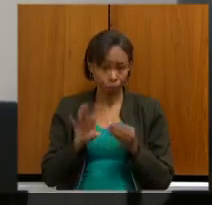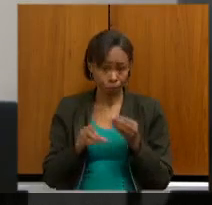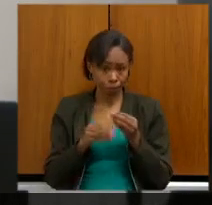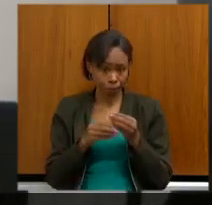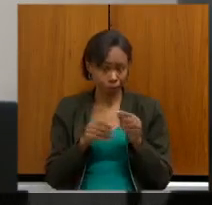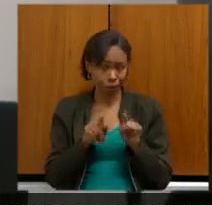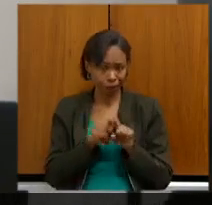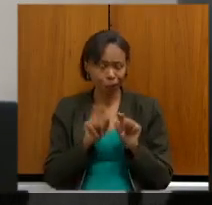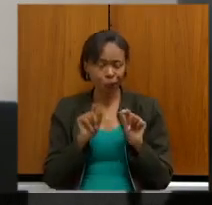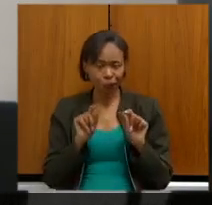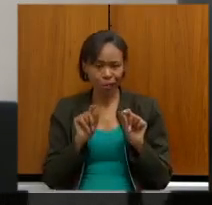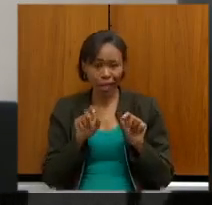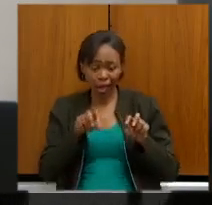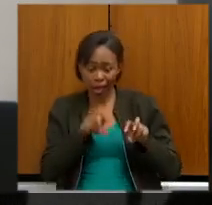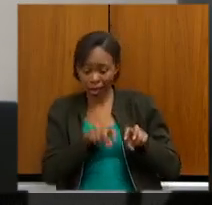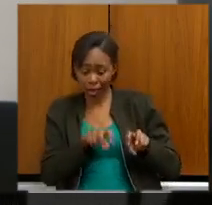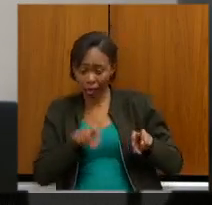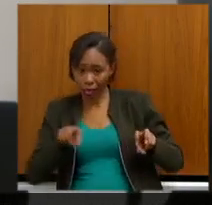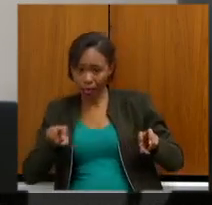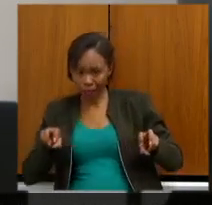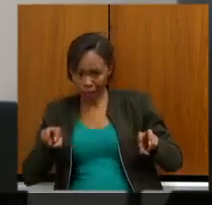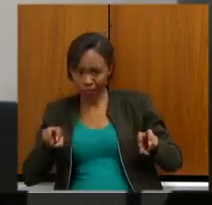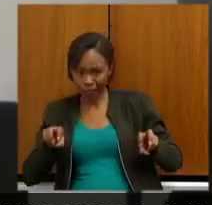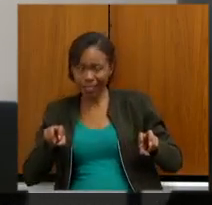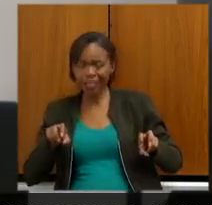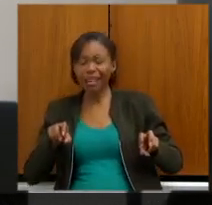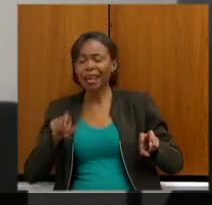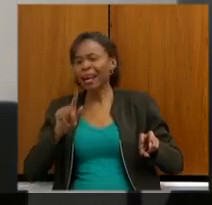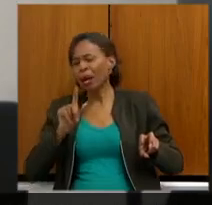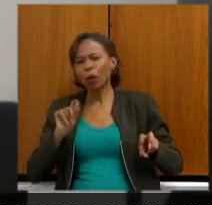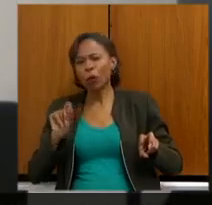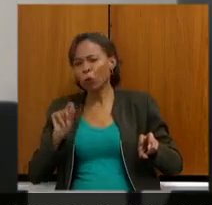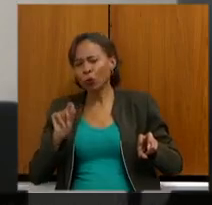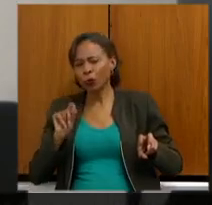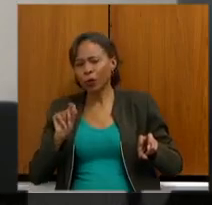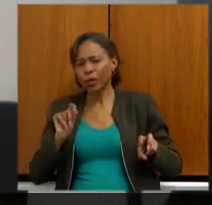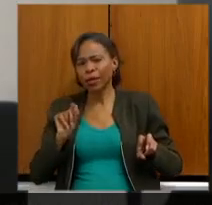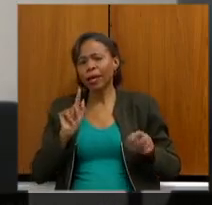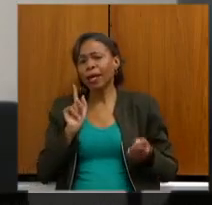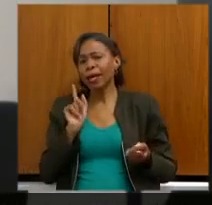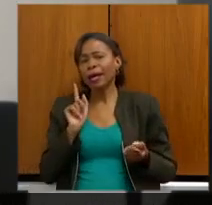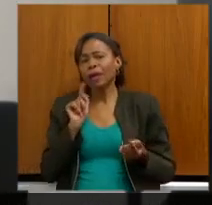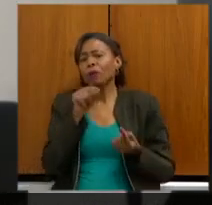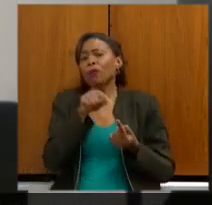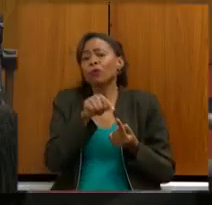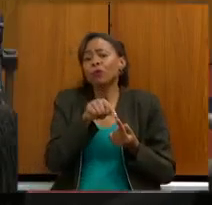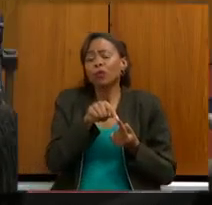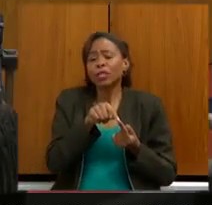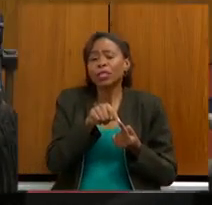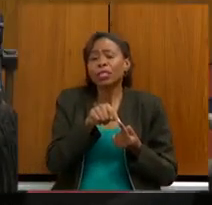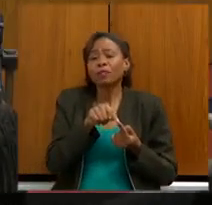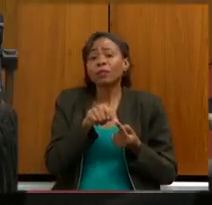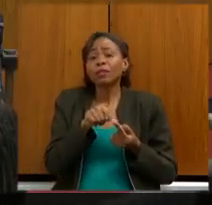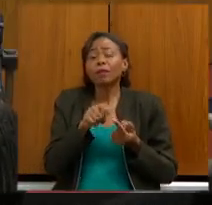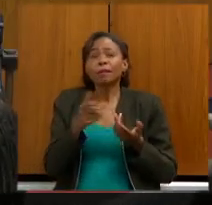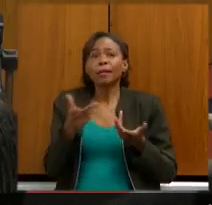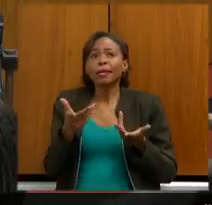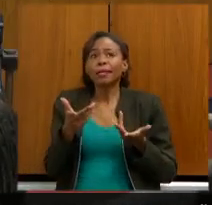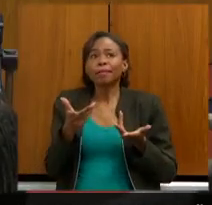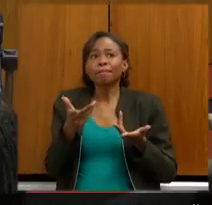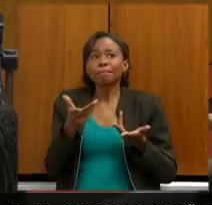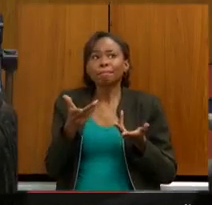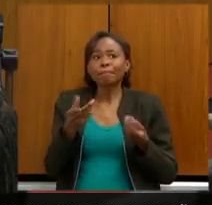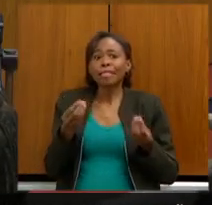que a mesa ela ela também é um instrumento que economic traz uma certa economia na atuação do Estado